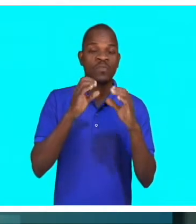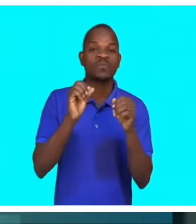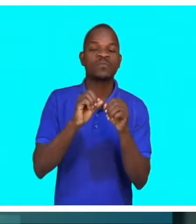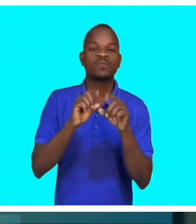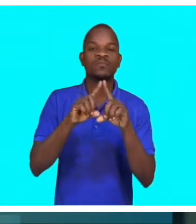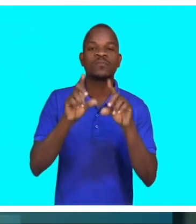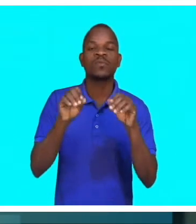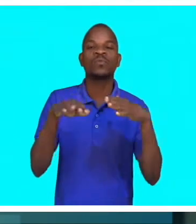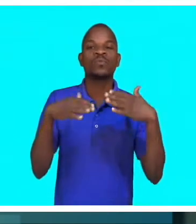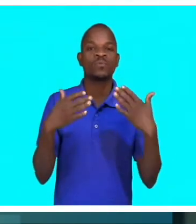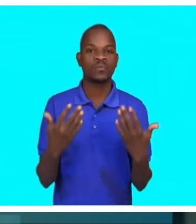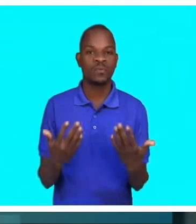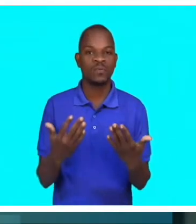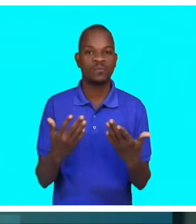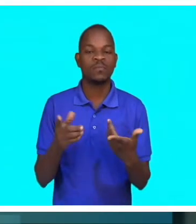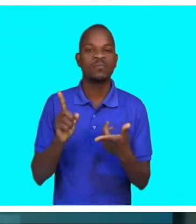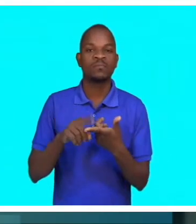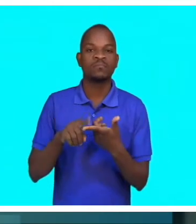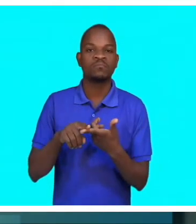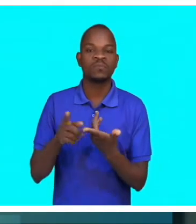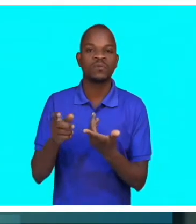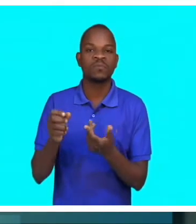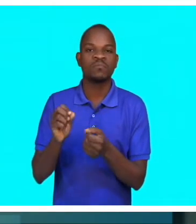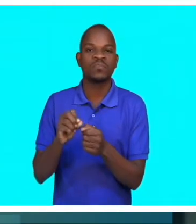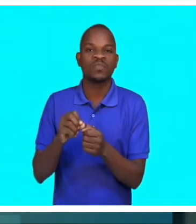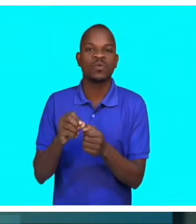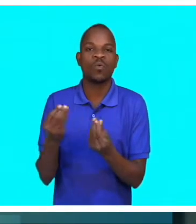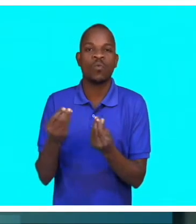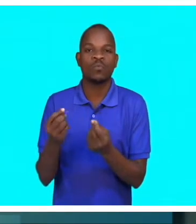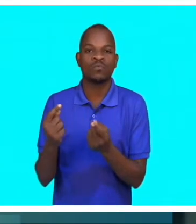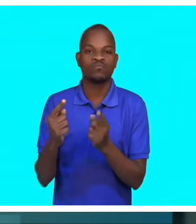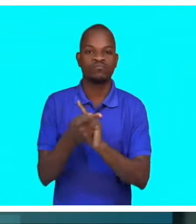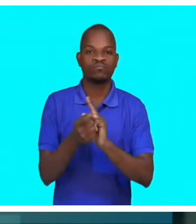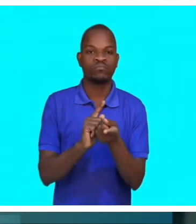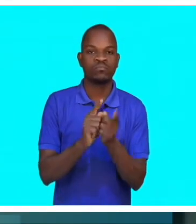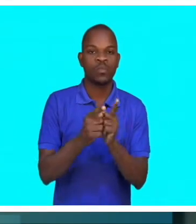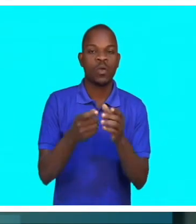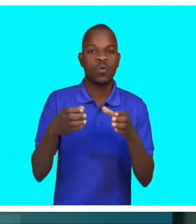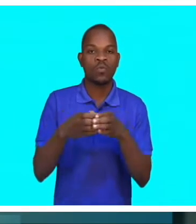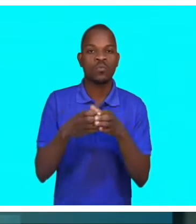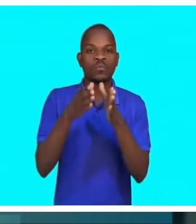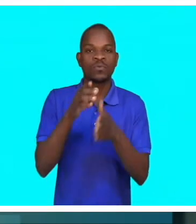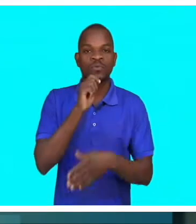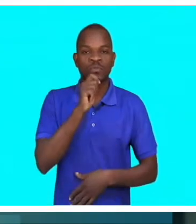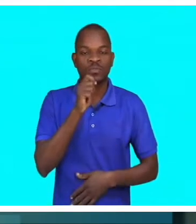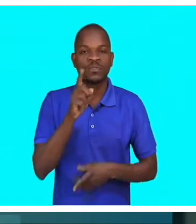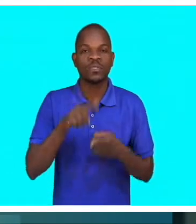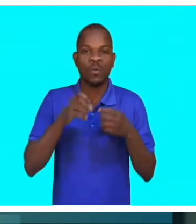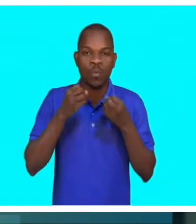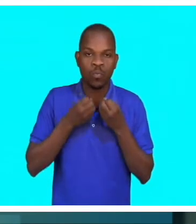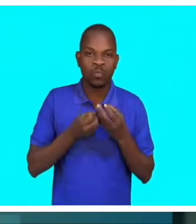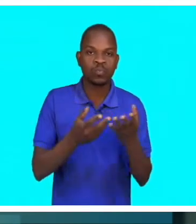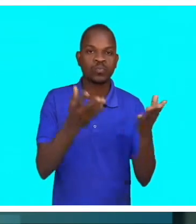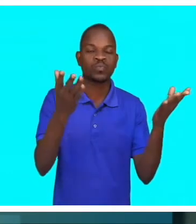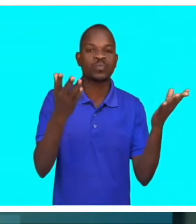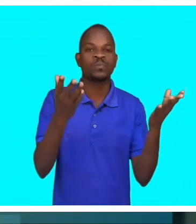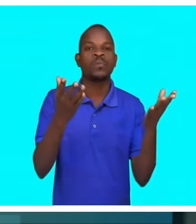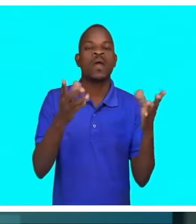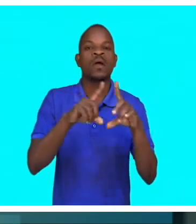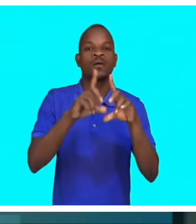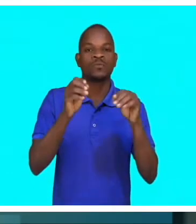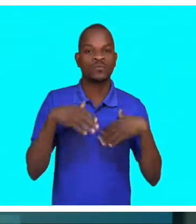a levar a cabo para aproximar-se mais da classe e também difundir mais a